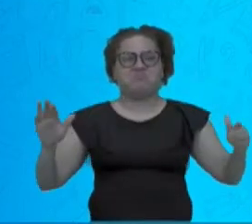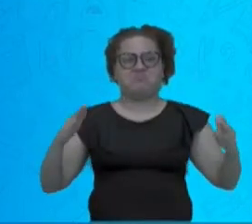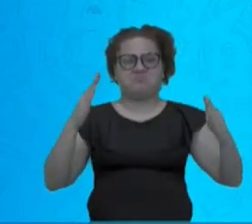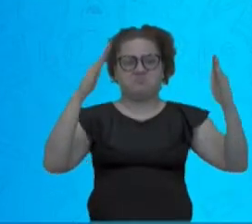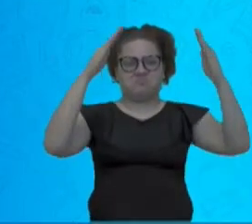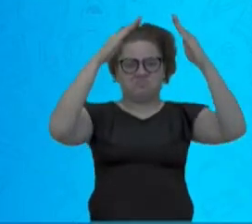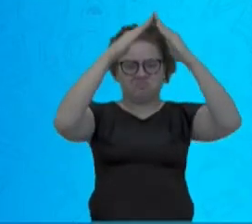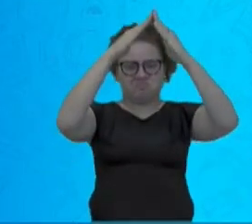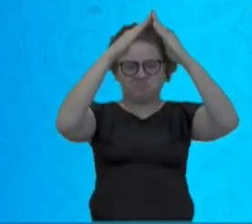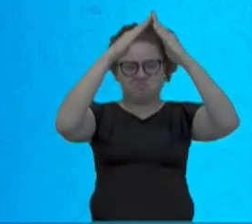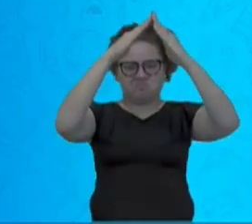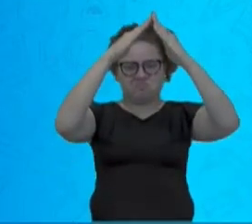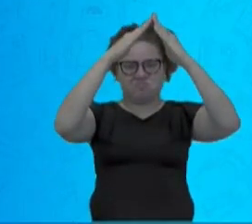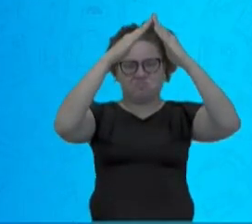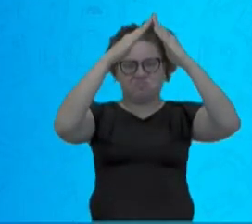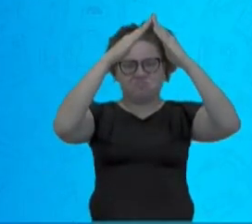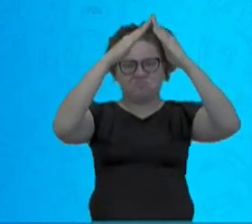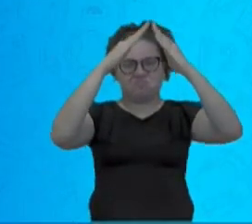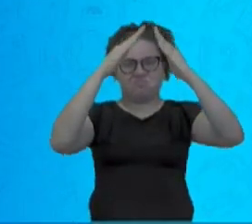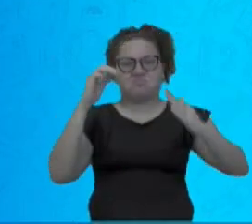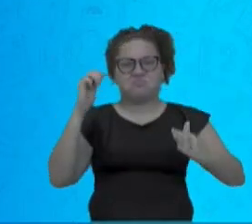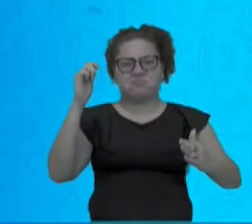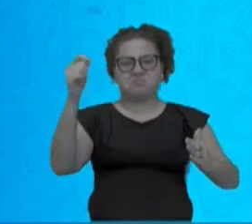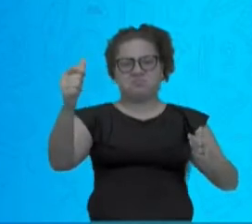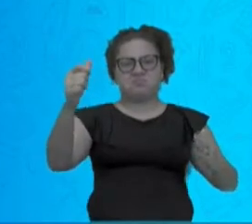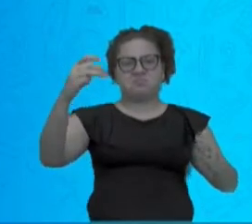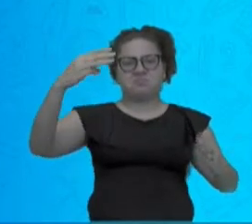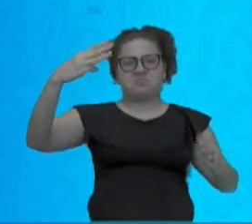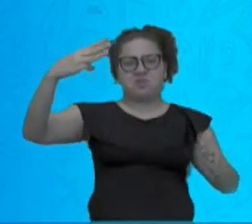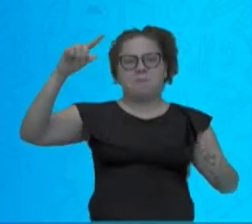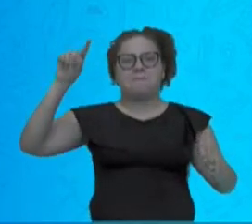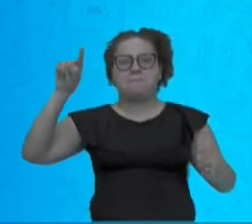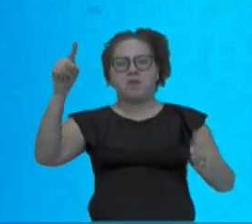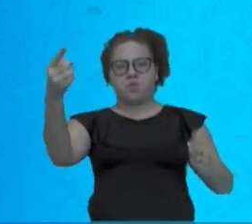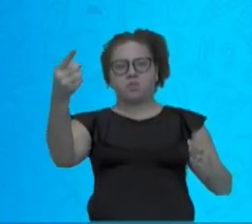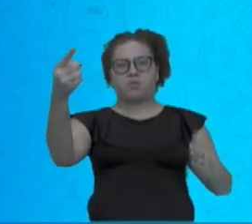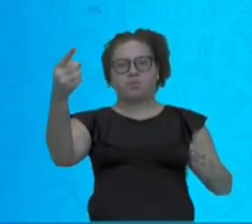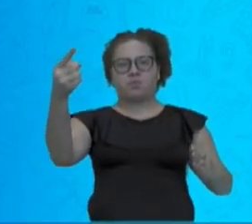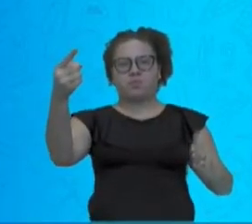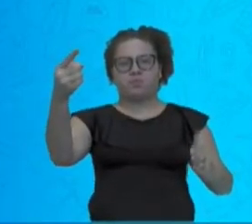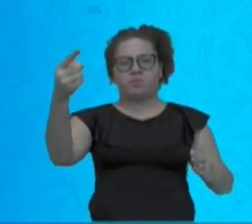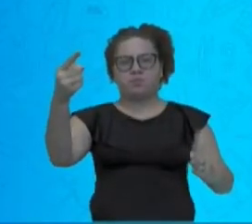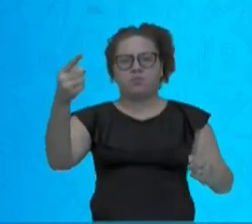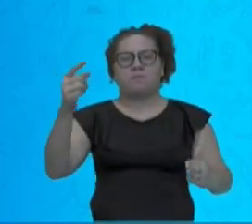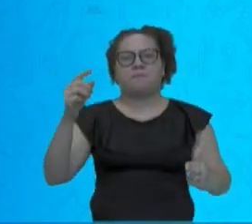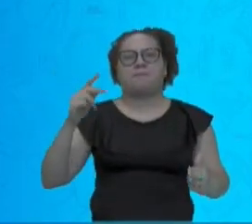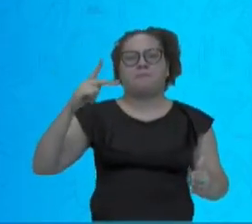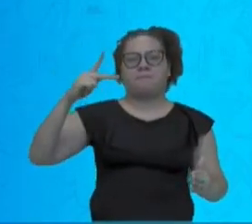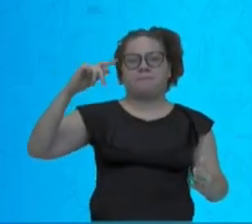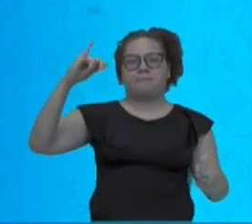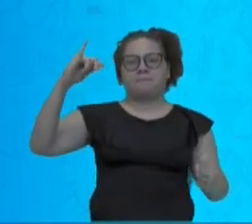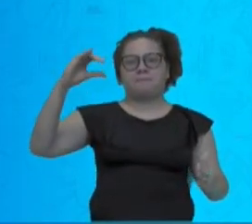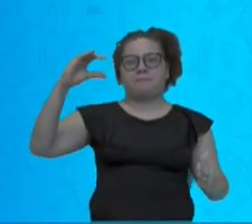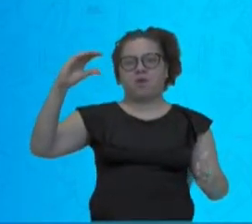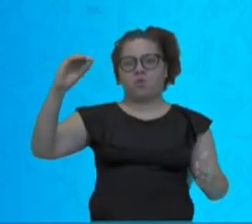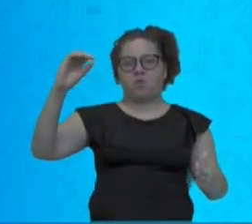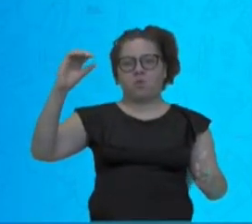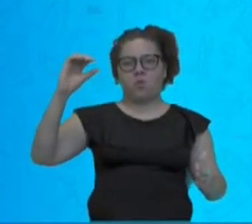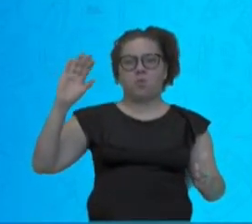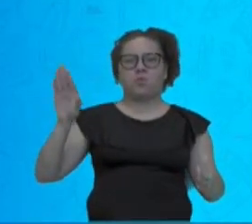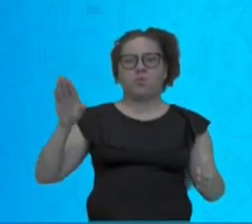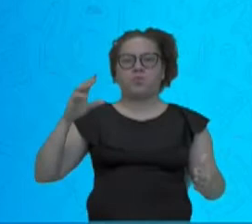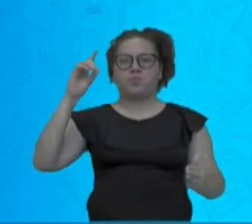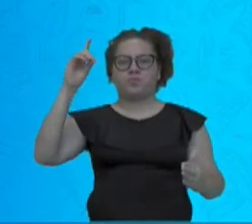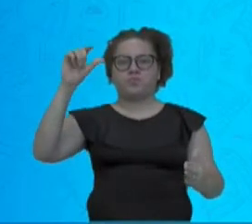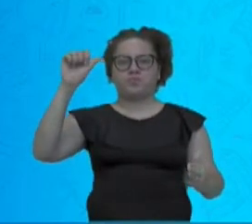tem quase 3.000 metros. Pico da Neblina. O ponto mais alto